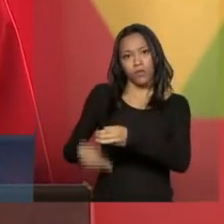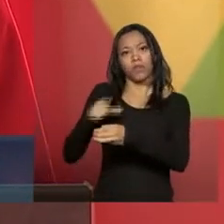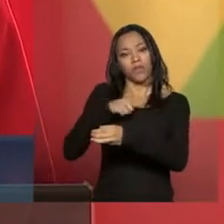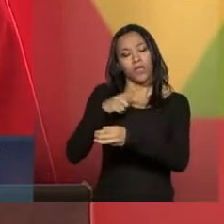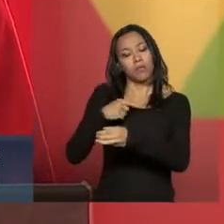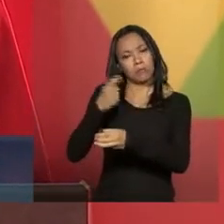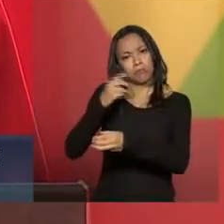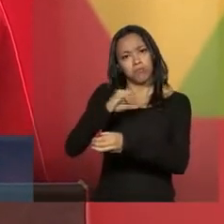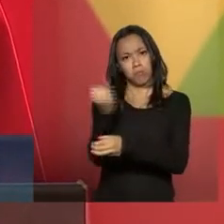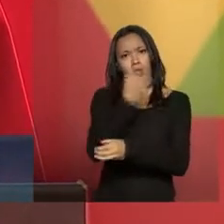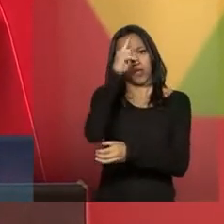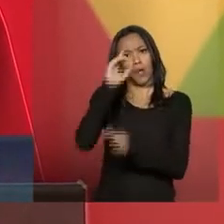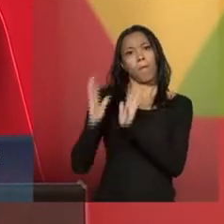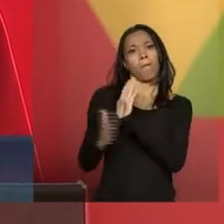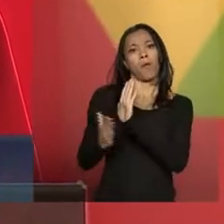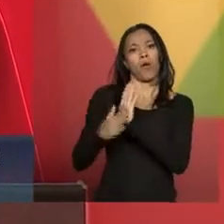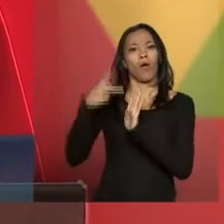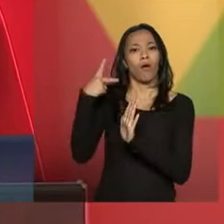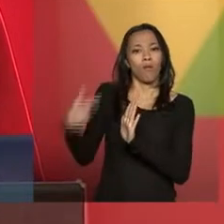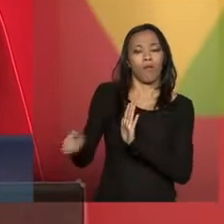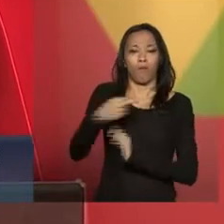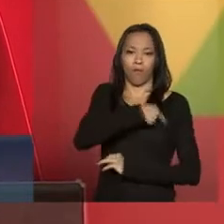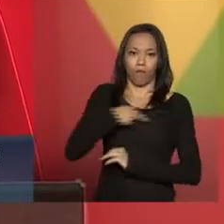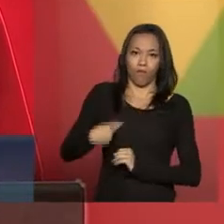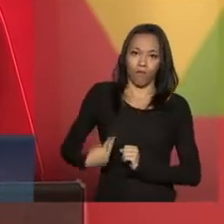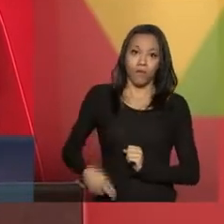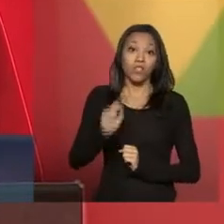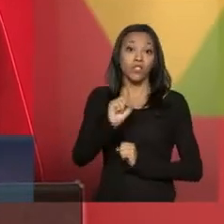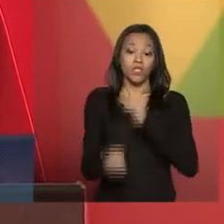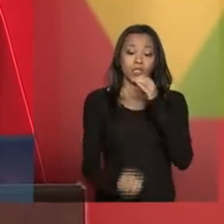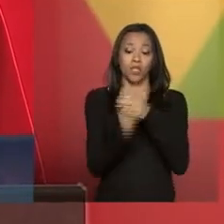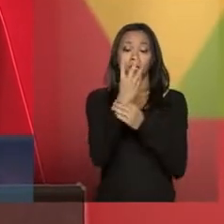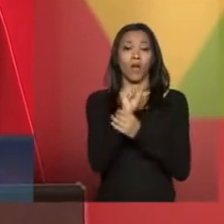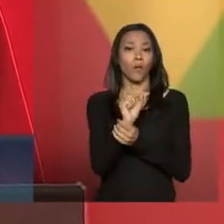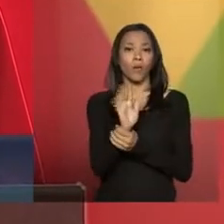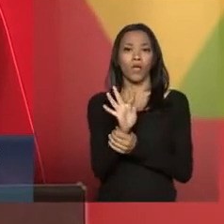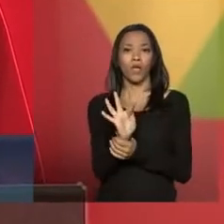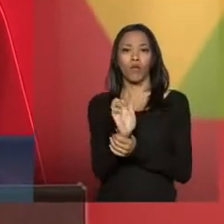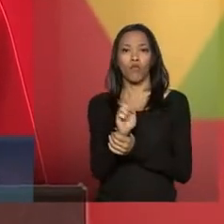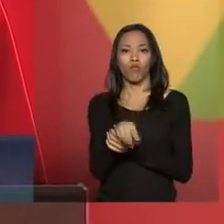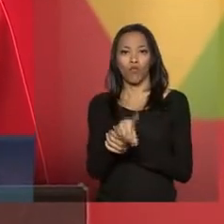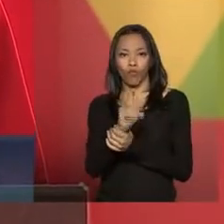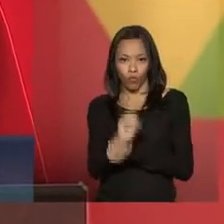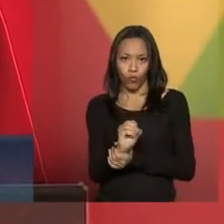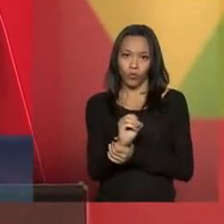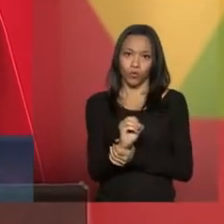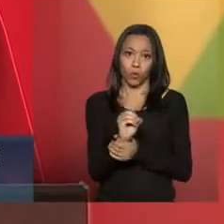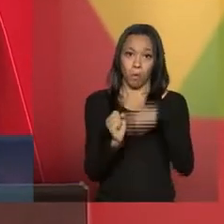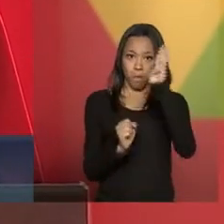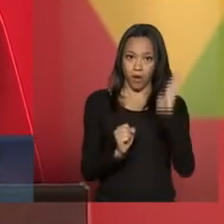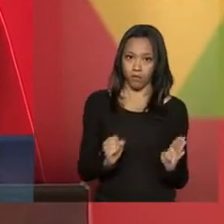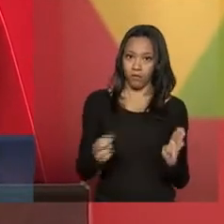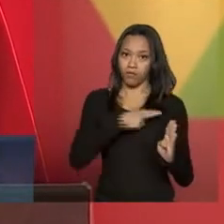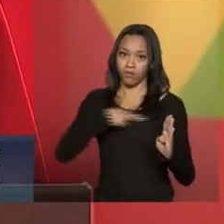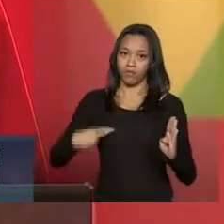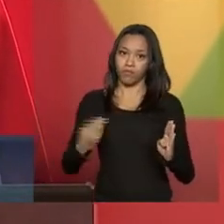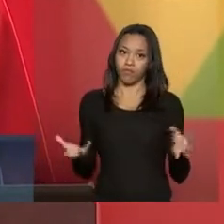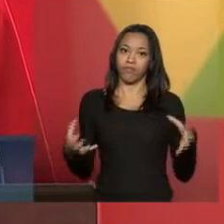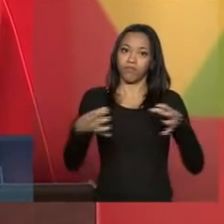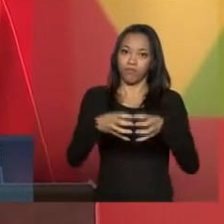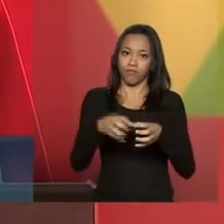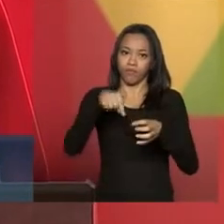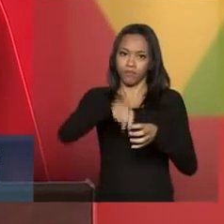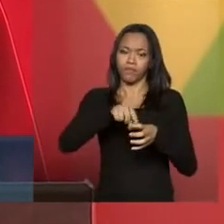chinesa de criação de um fundo bilateral de cooperação produtiva,